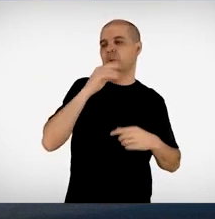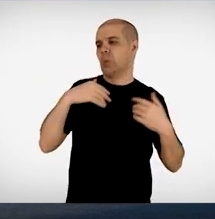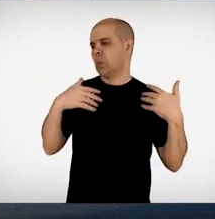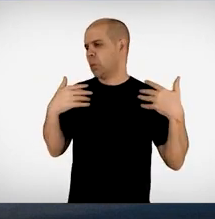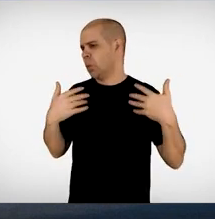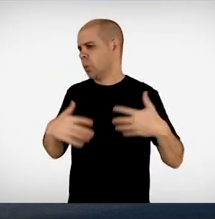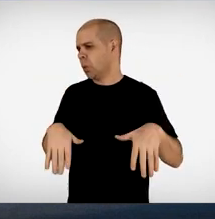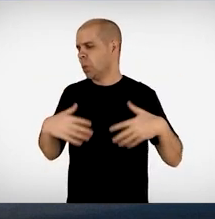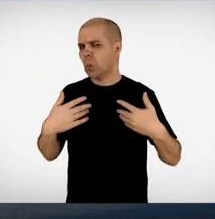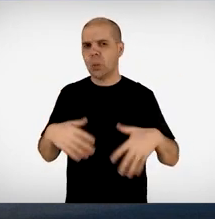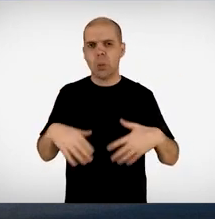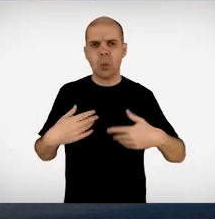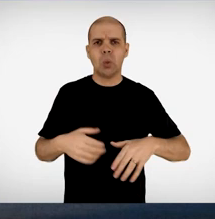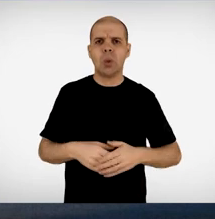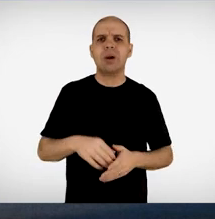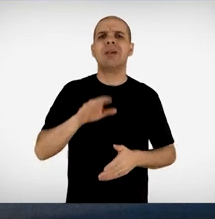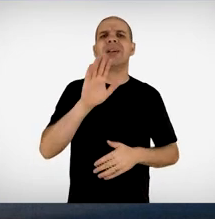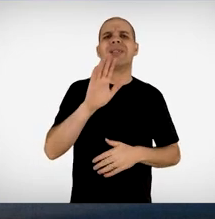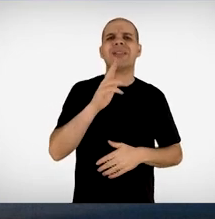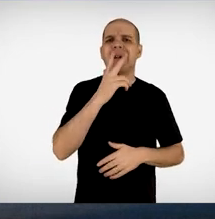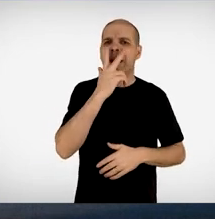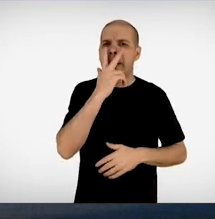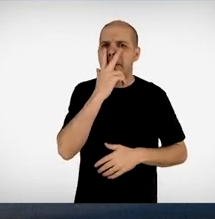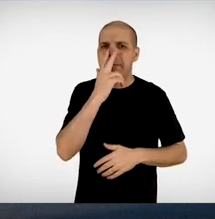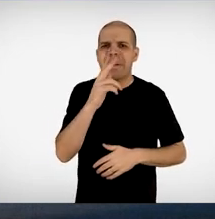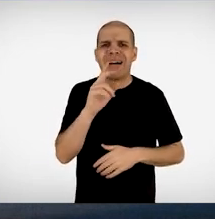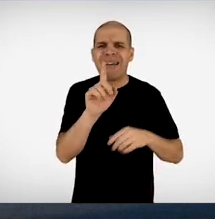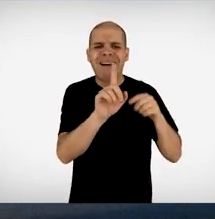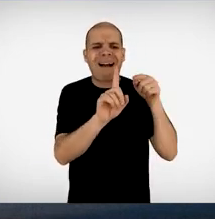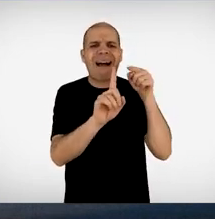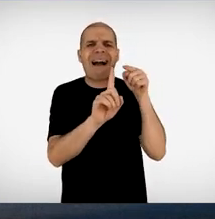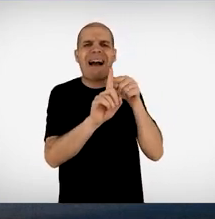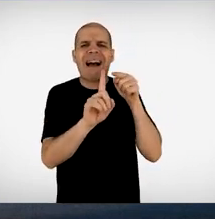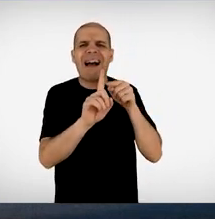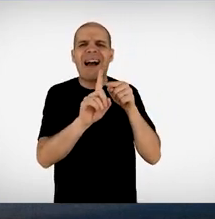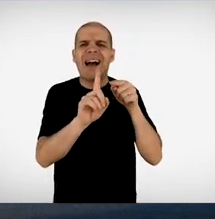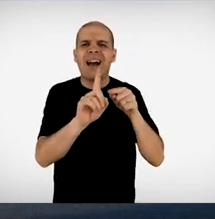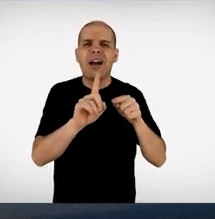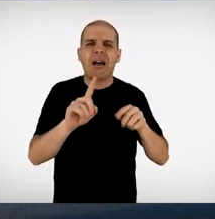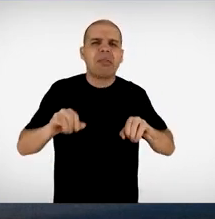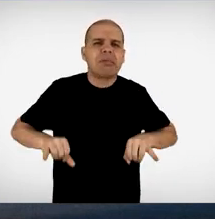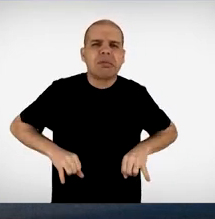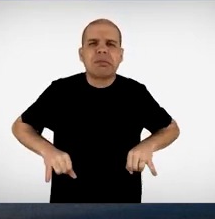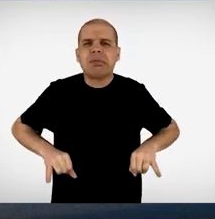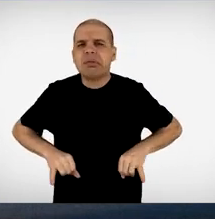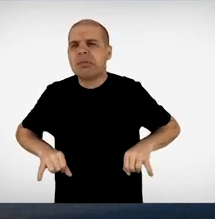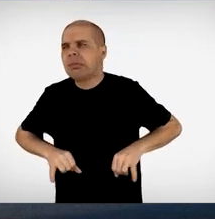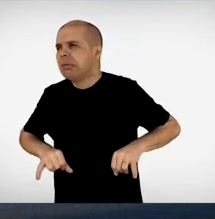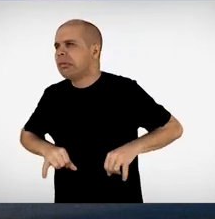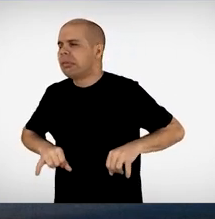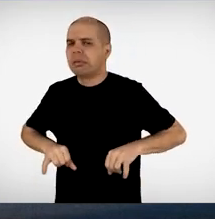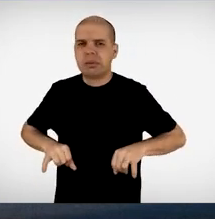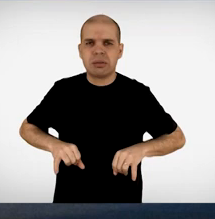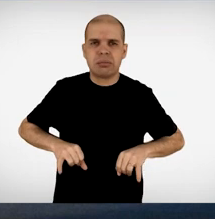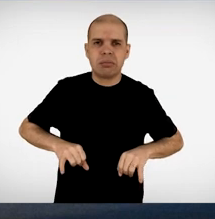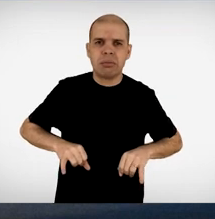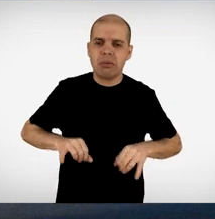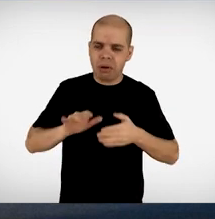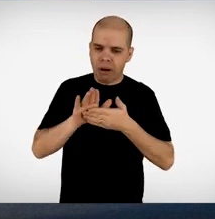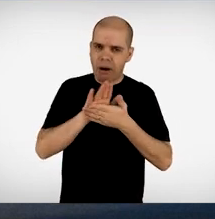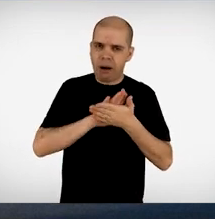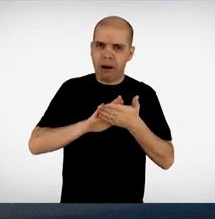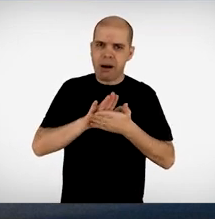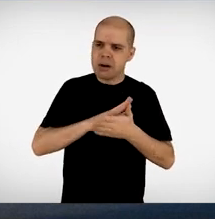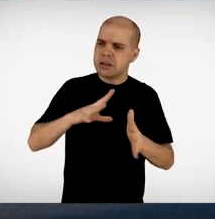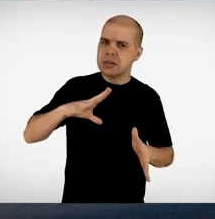não apresenta a mulher como sendo a sofredora largada. E a Julie larga todo mundo, é por isso que eu fiquei com raiva dela.